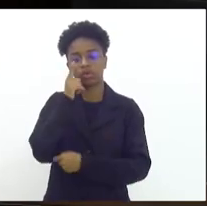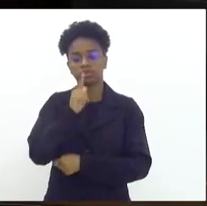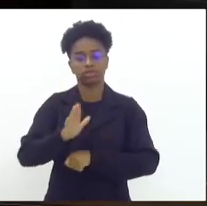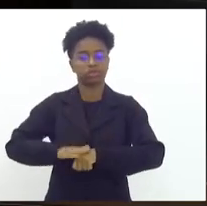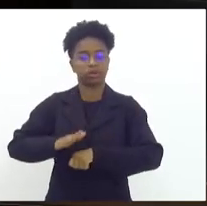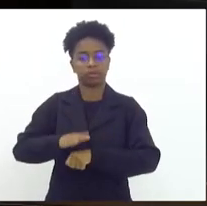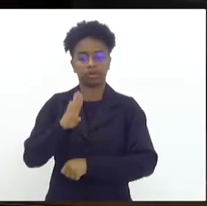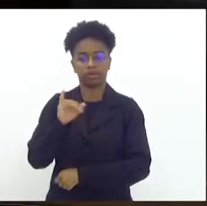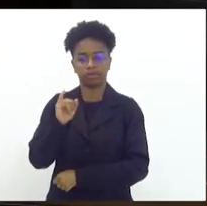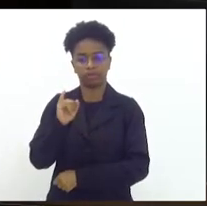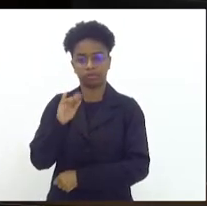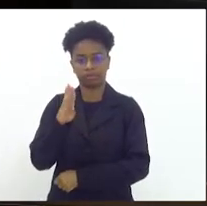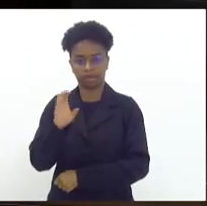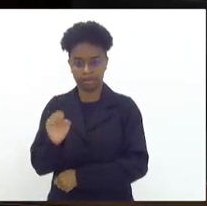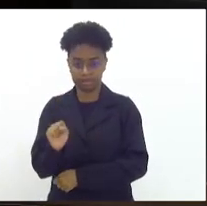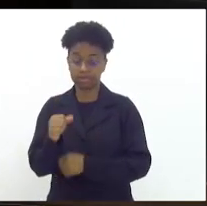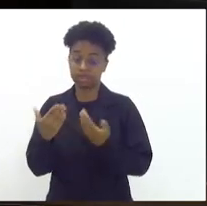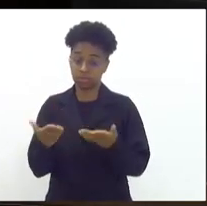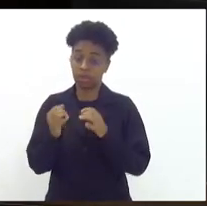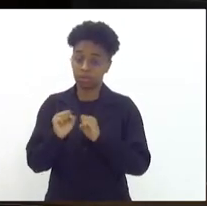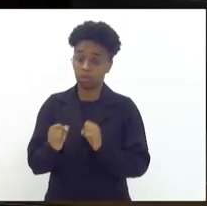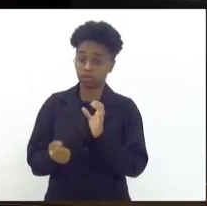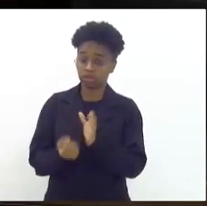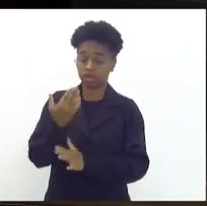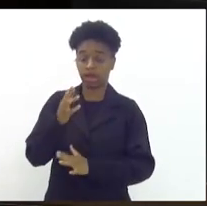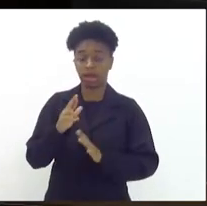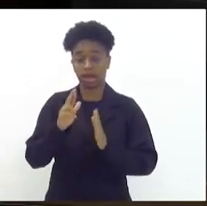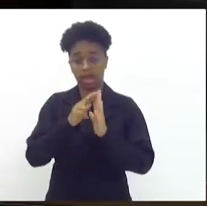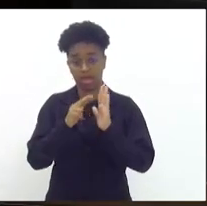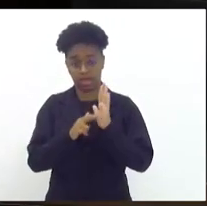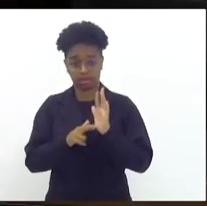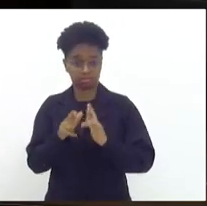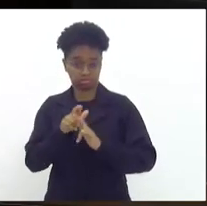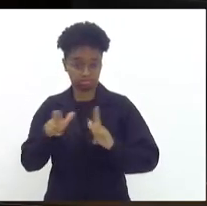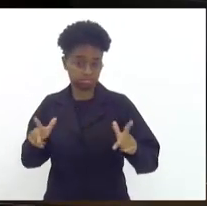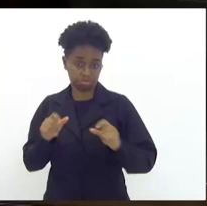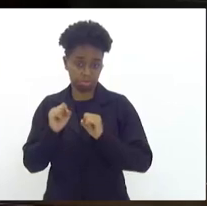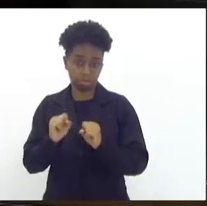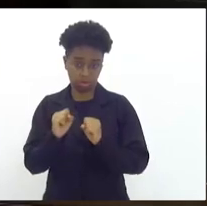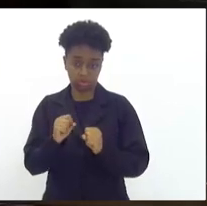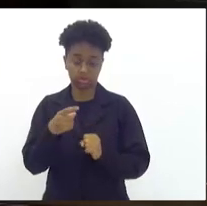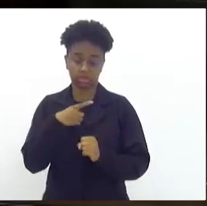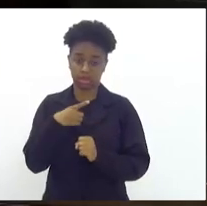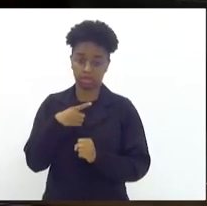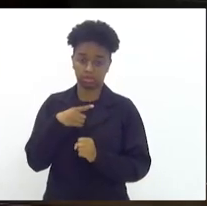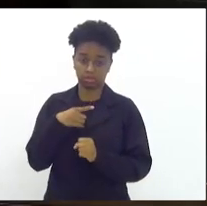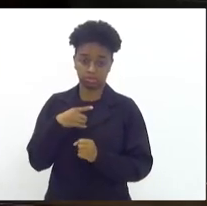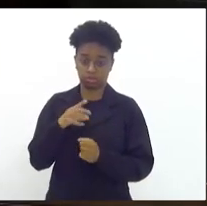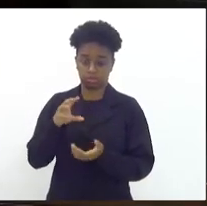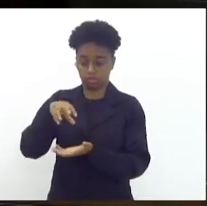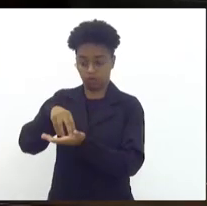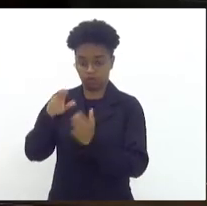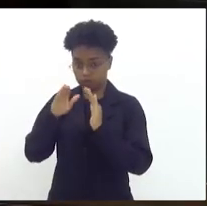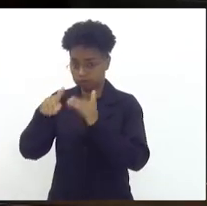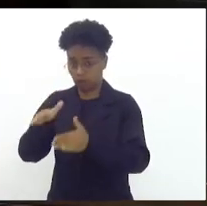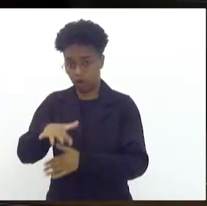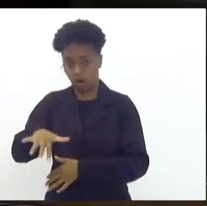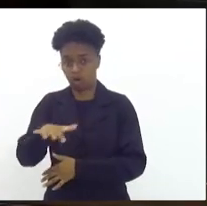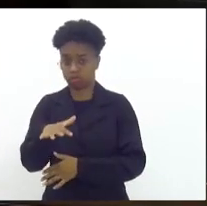o próprio ibs pode-se criar uma regra de exceção para eles contas específicas para eles ou